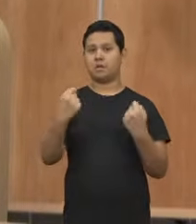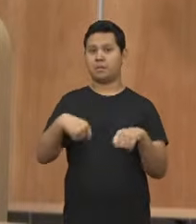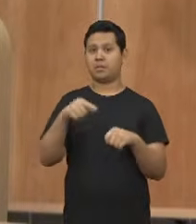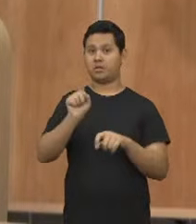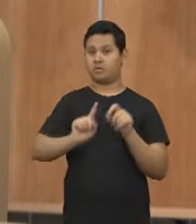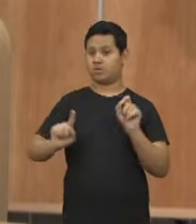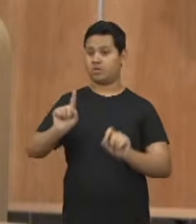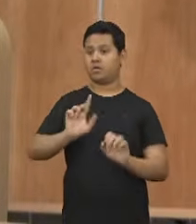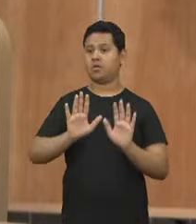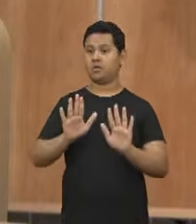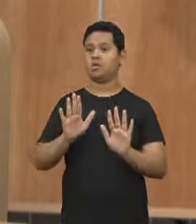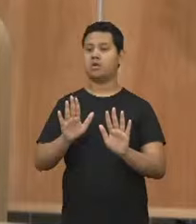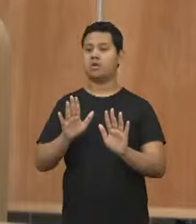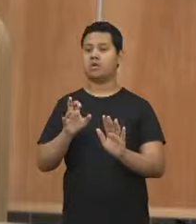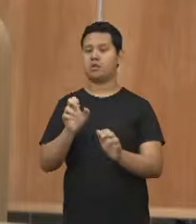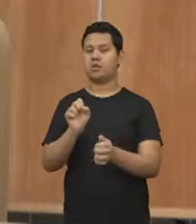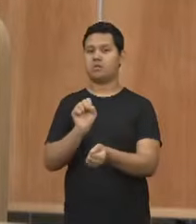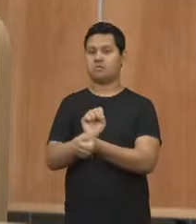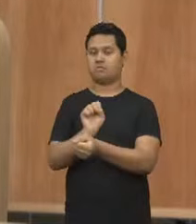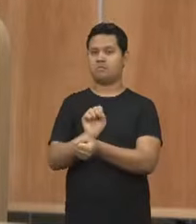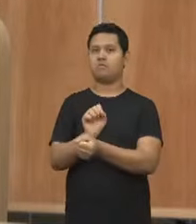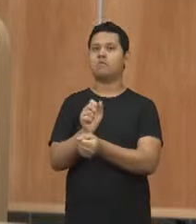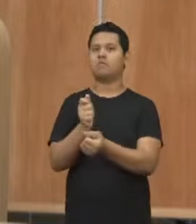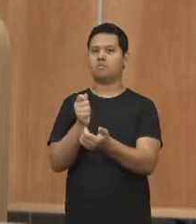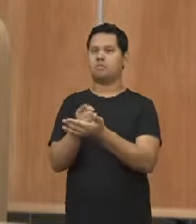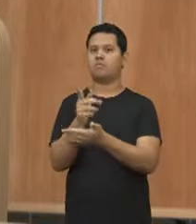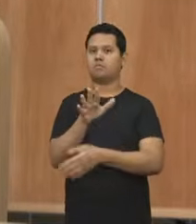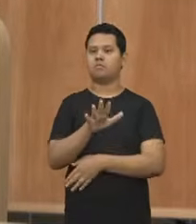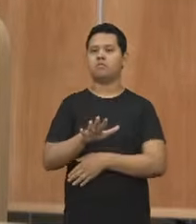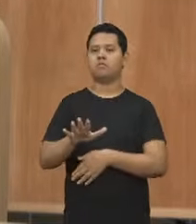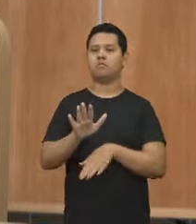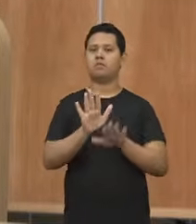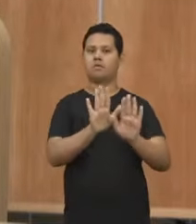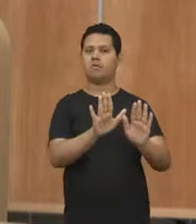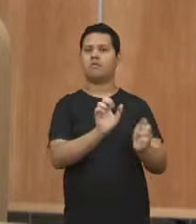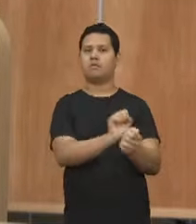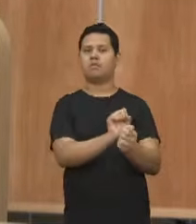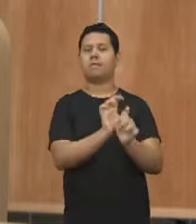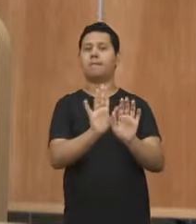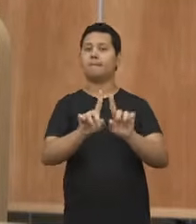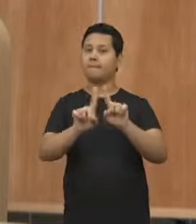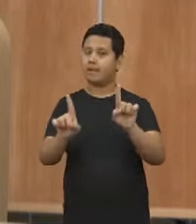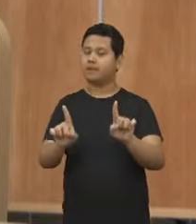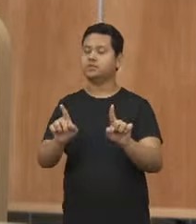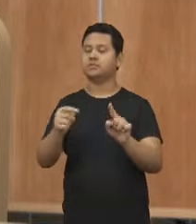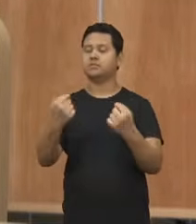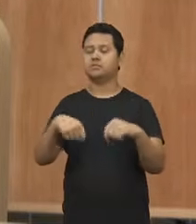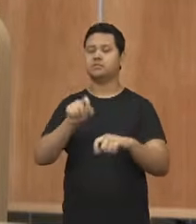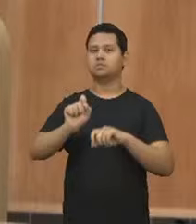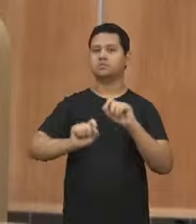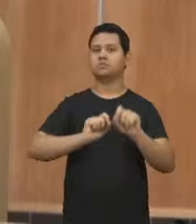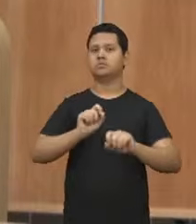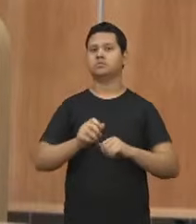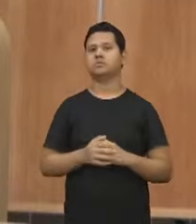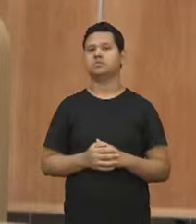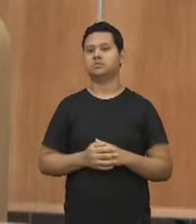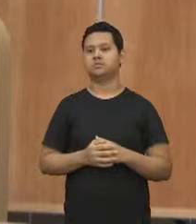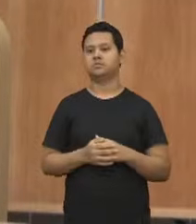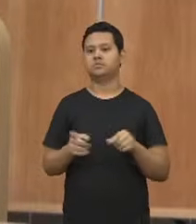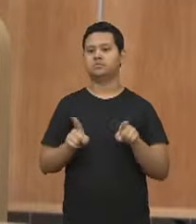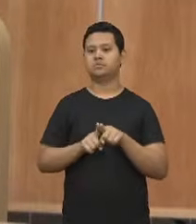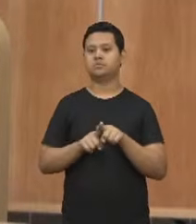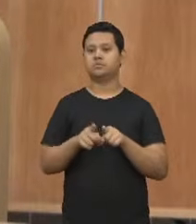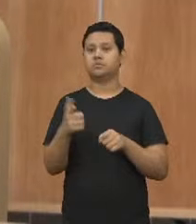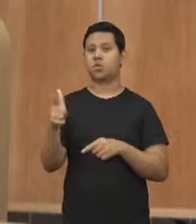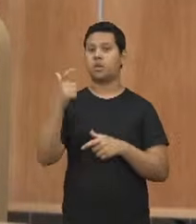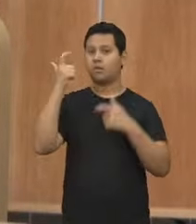que estancar essas dívidas. Mas mesmo assim, além disso, nós temos também uma